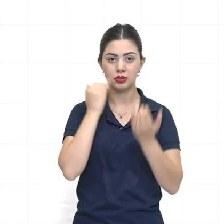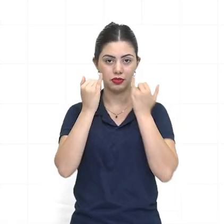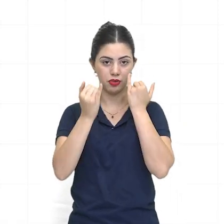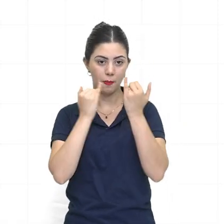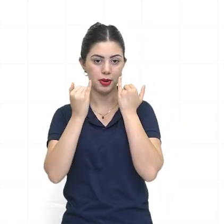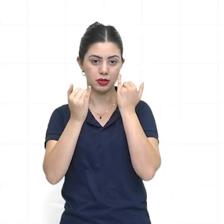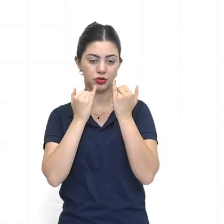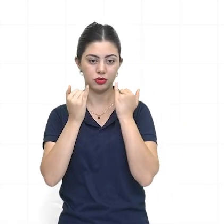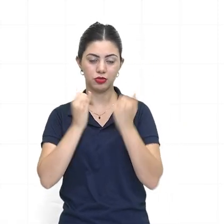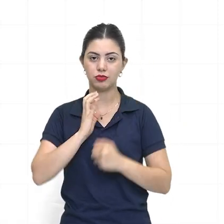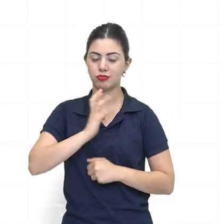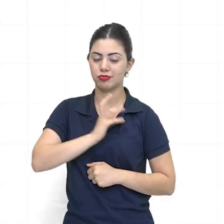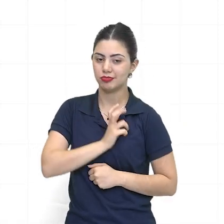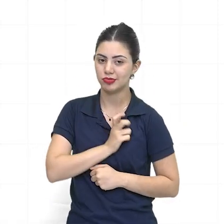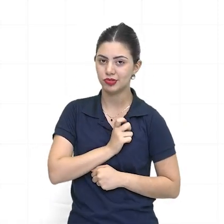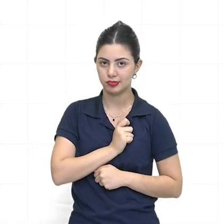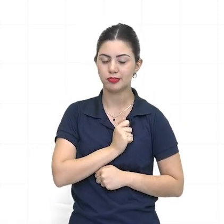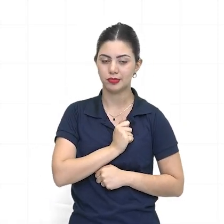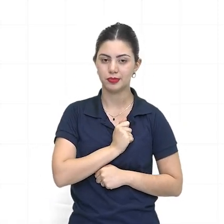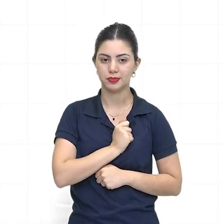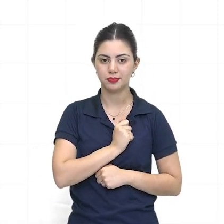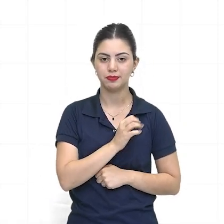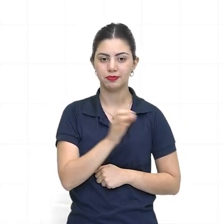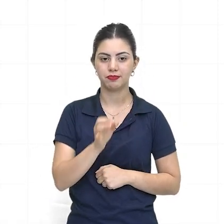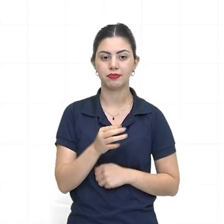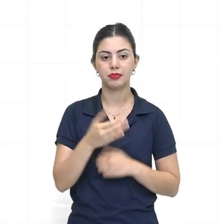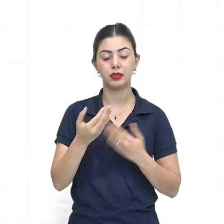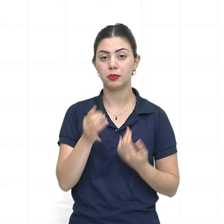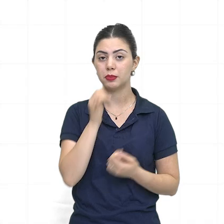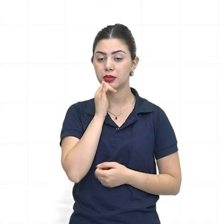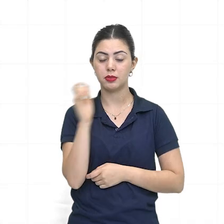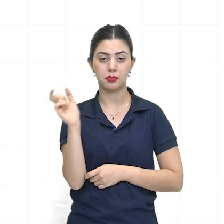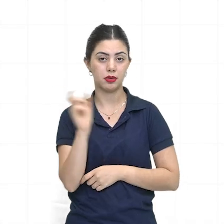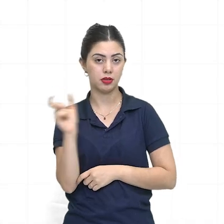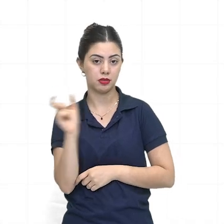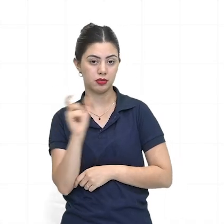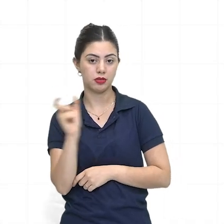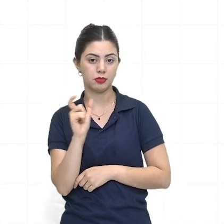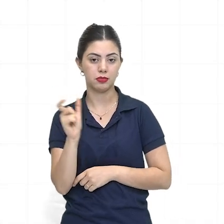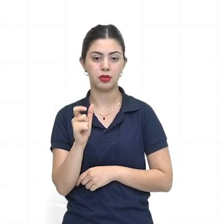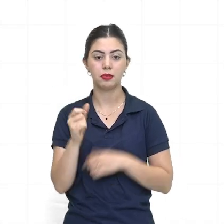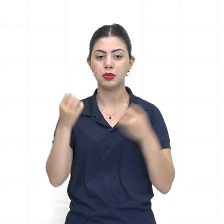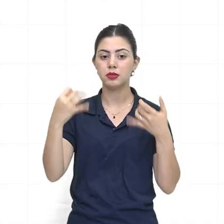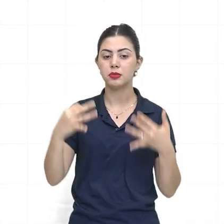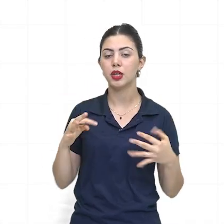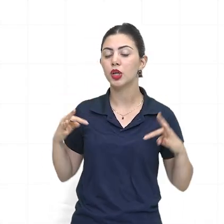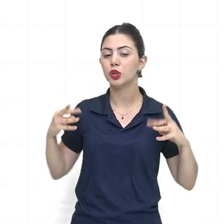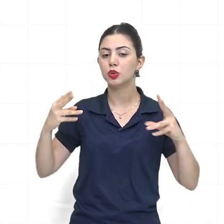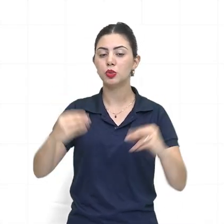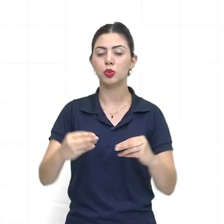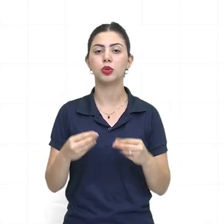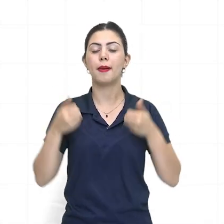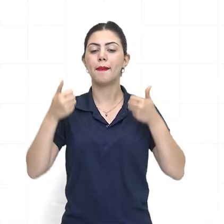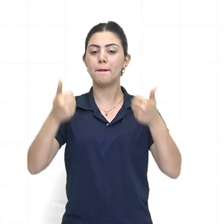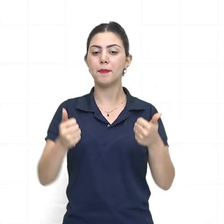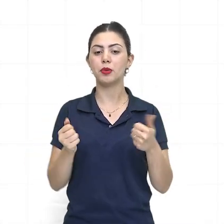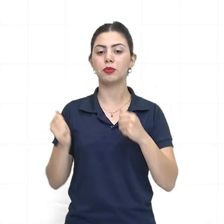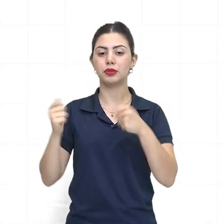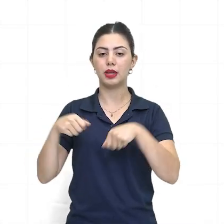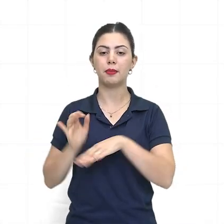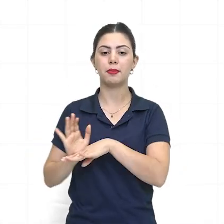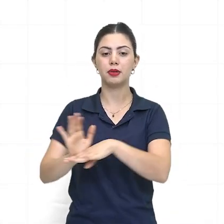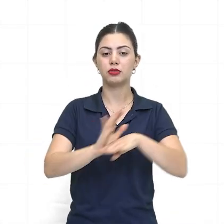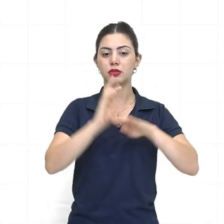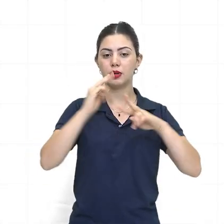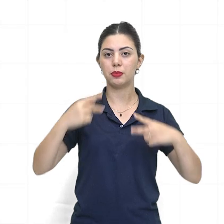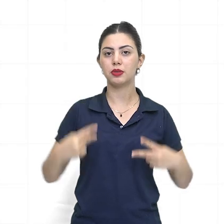solidariedade. Por exemplo, a bondade no islamismo afirma que tudo é bom e benéfico para a humanidade e é moralmente